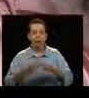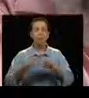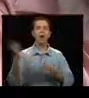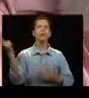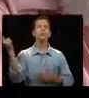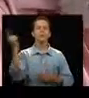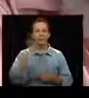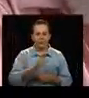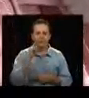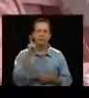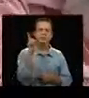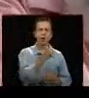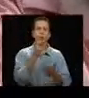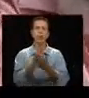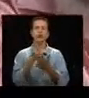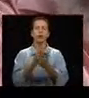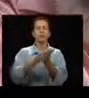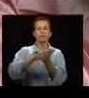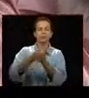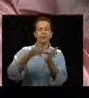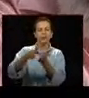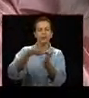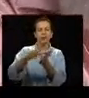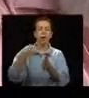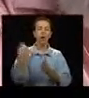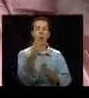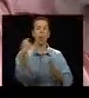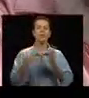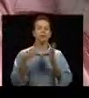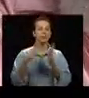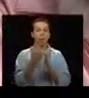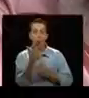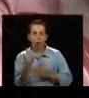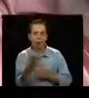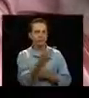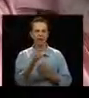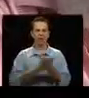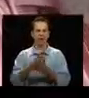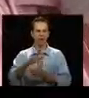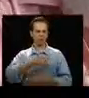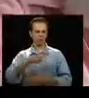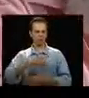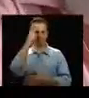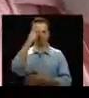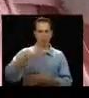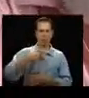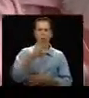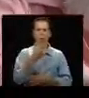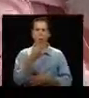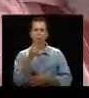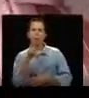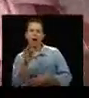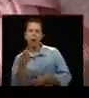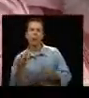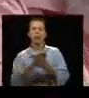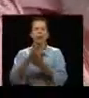e conseguiu que continuassem como excluídos. O objetivo foi esse, não foi outro. Não era nada pessoal contra Paulo